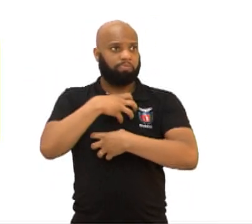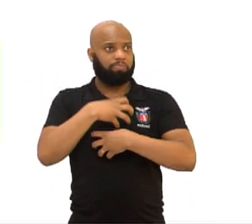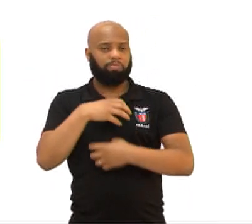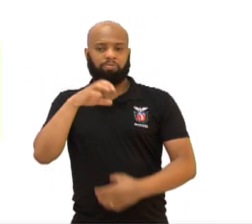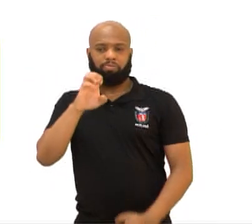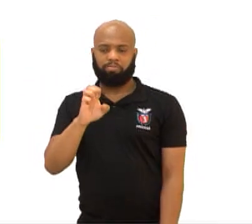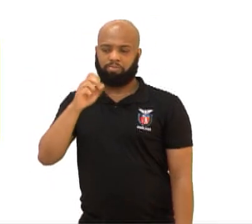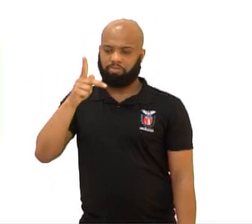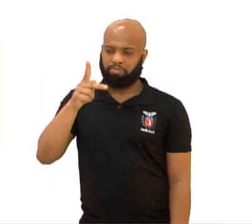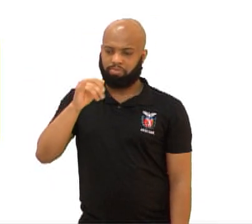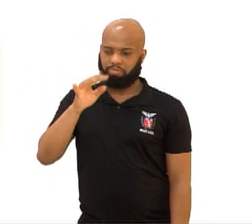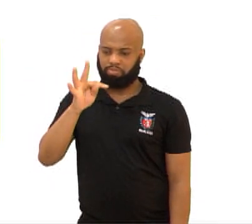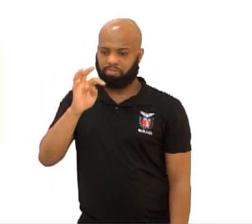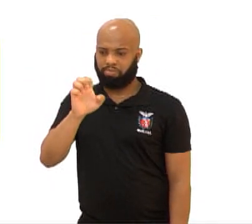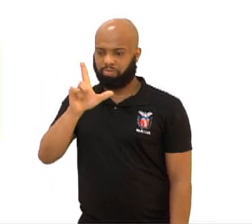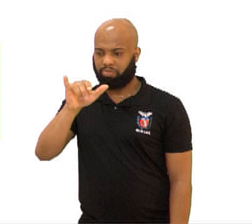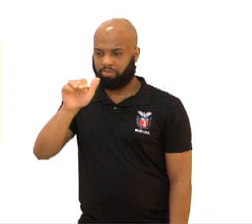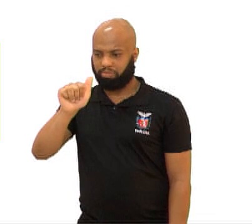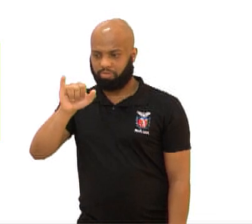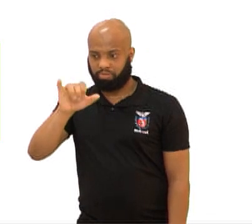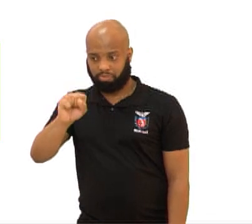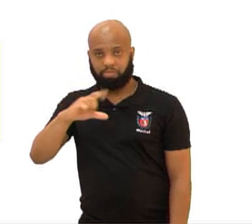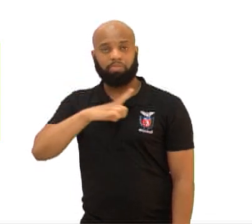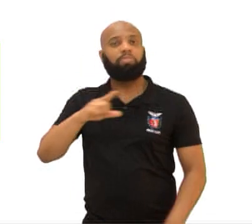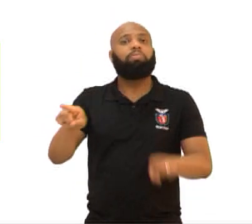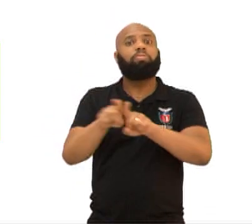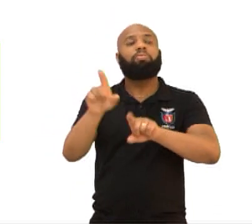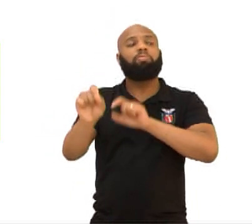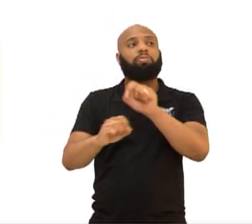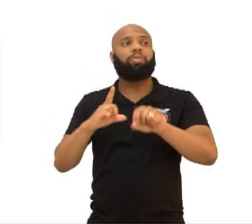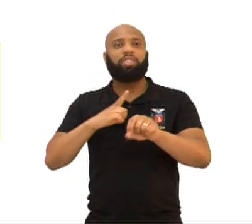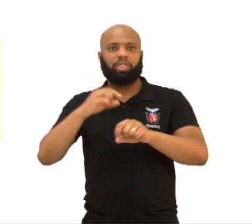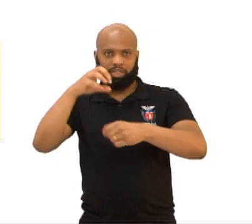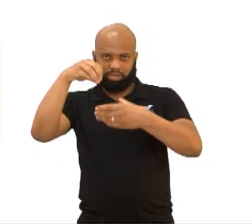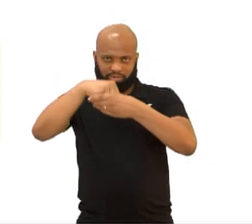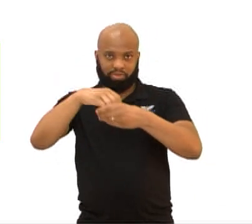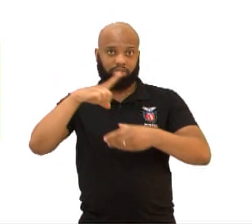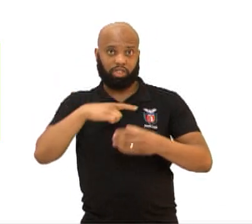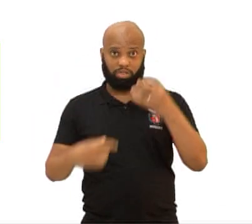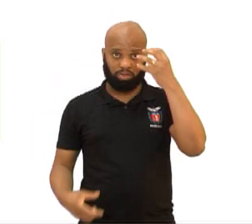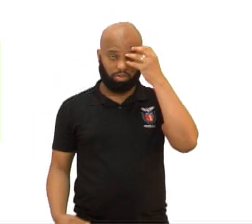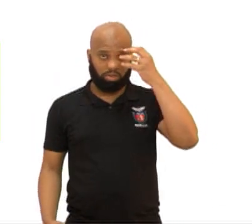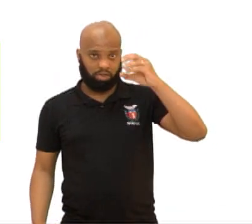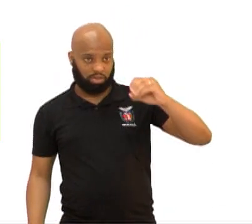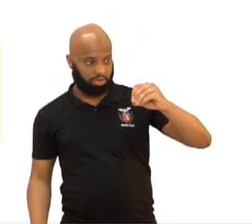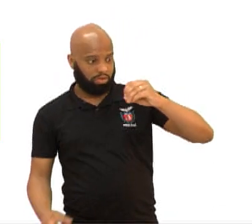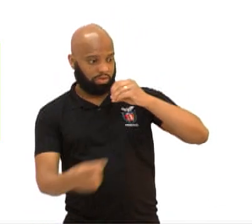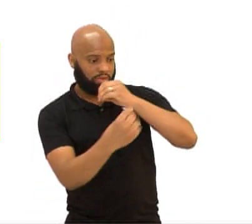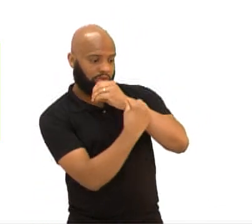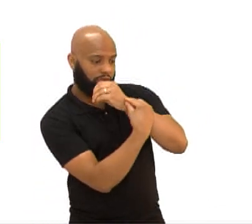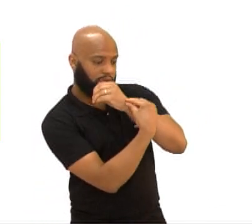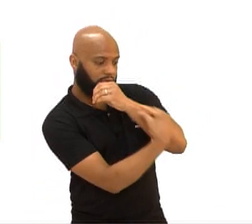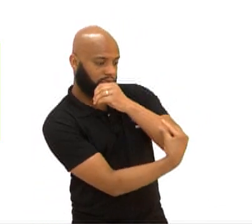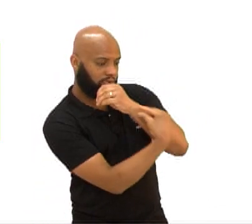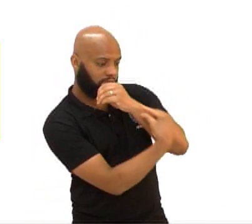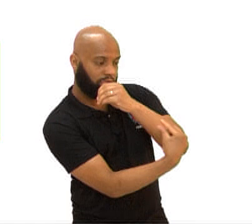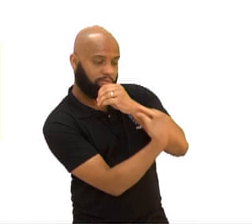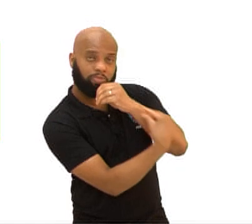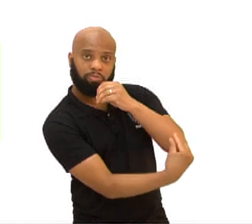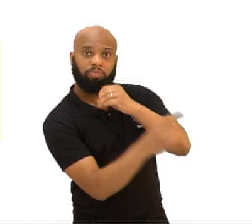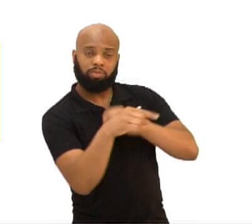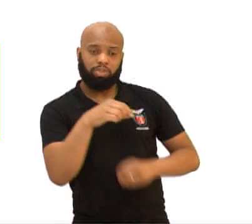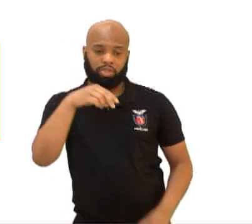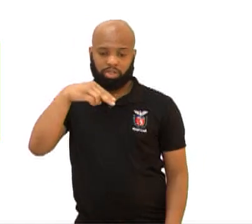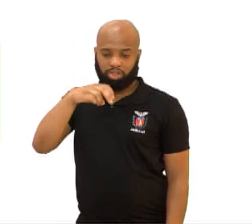células epiteliais. Notem, pessoal, nós temos aqui também a presença do nervo óptico. Agora, toda essa sensibilidade à luz